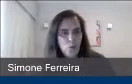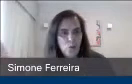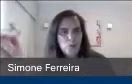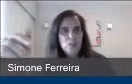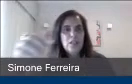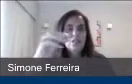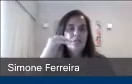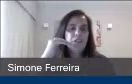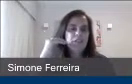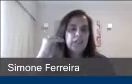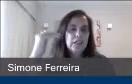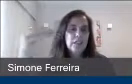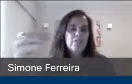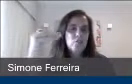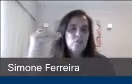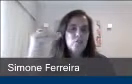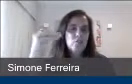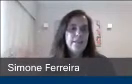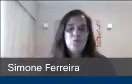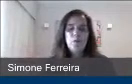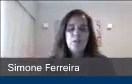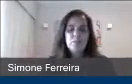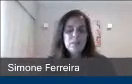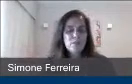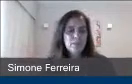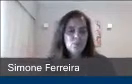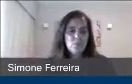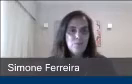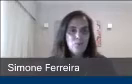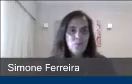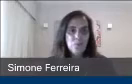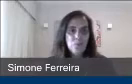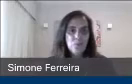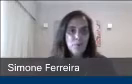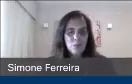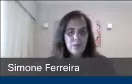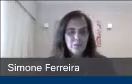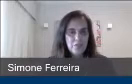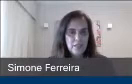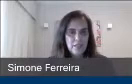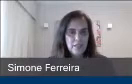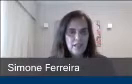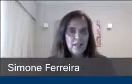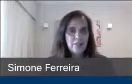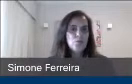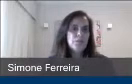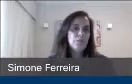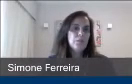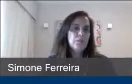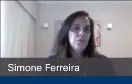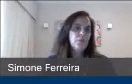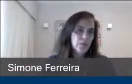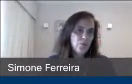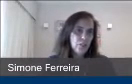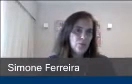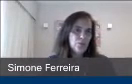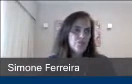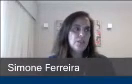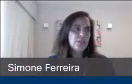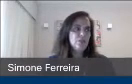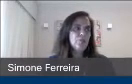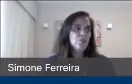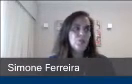feiras grandes, online, com participação, assim, de mais de 50 universidades, onde você pode conversar com os diretores de admissão, isso é muito